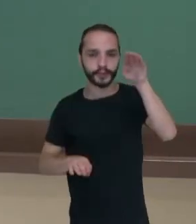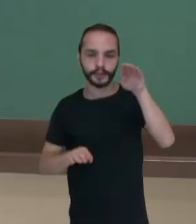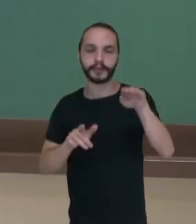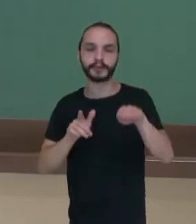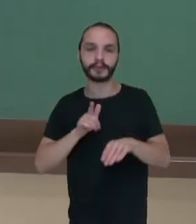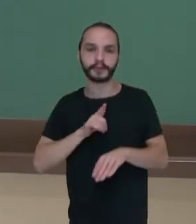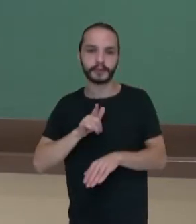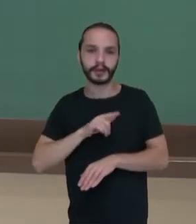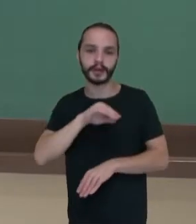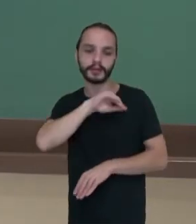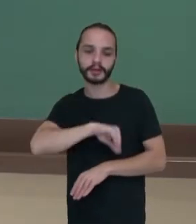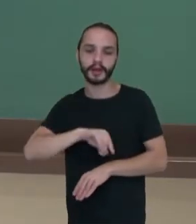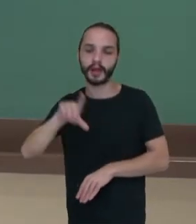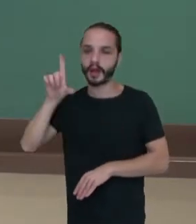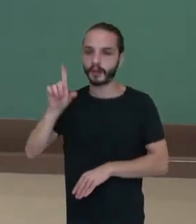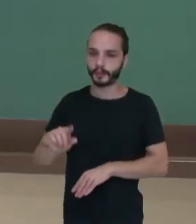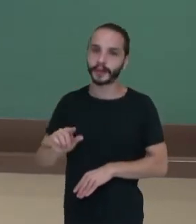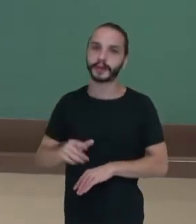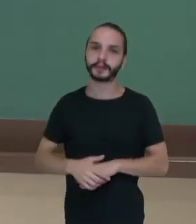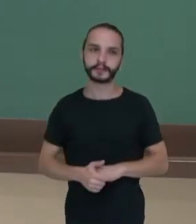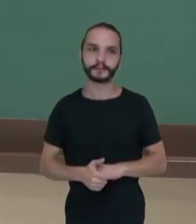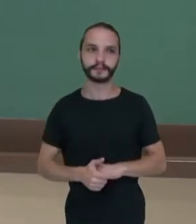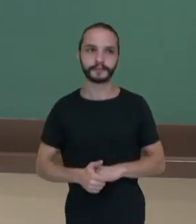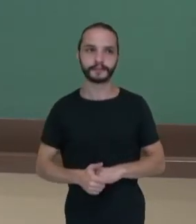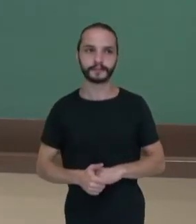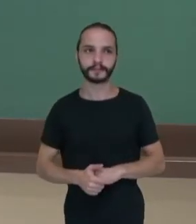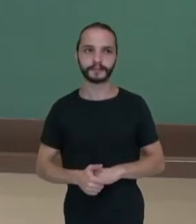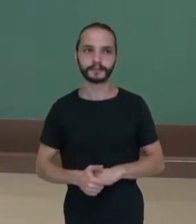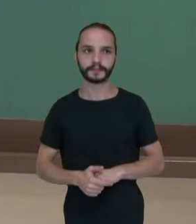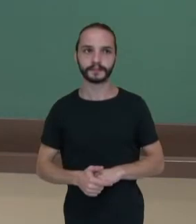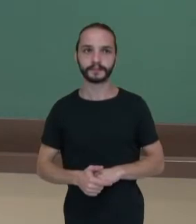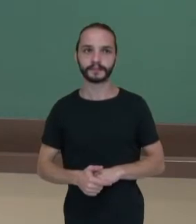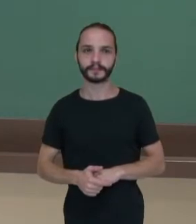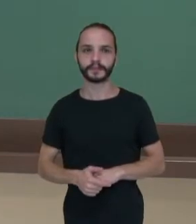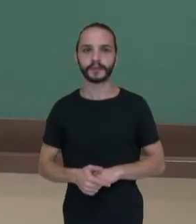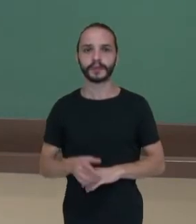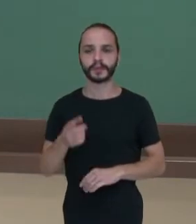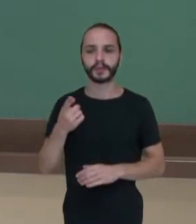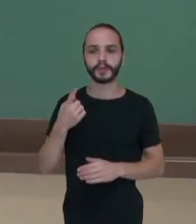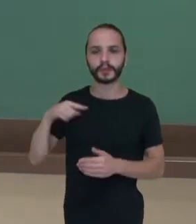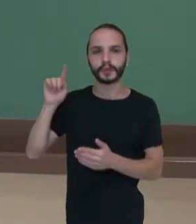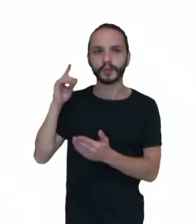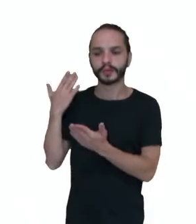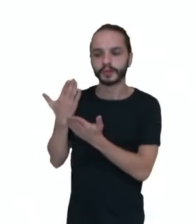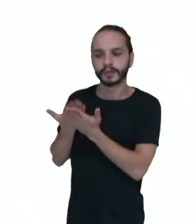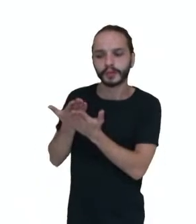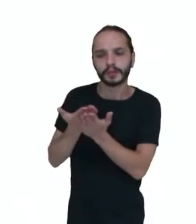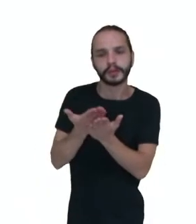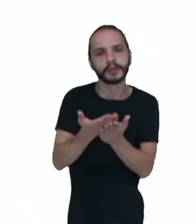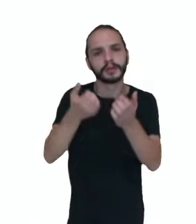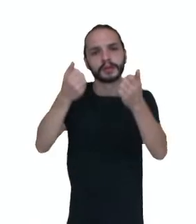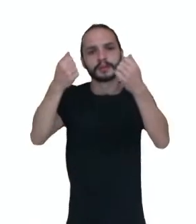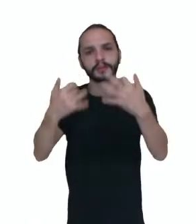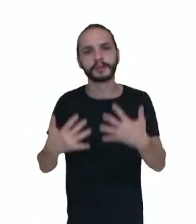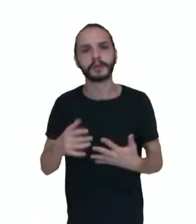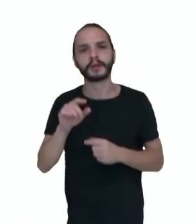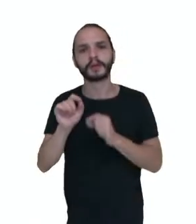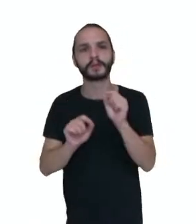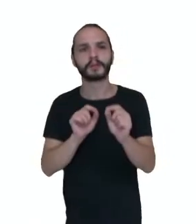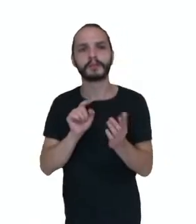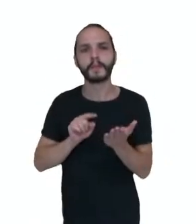né, com valores menores. Nos últimos estudos, o que nós vamos ter ali? Vem apontando uma